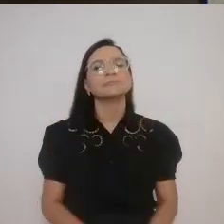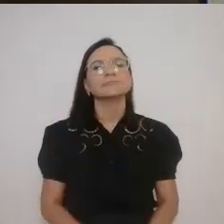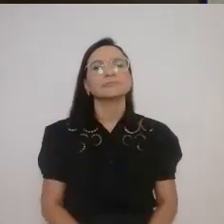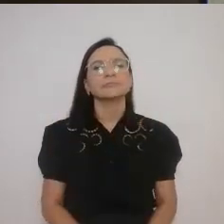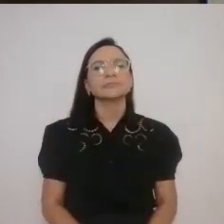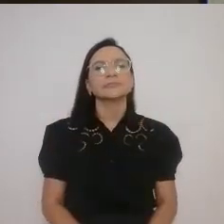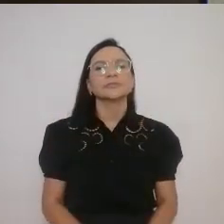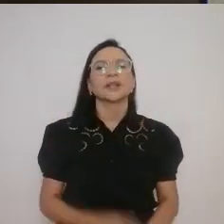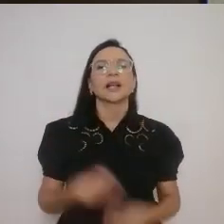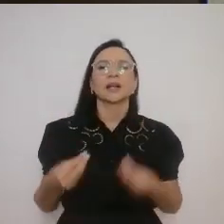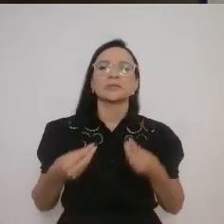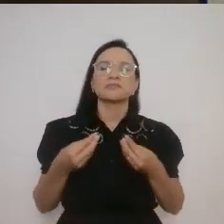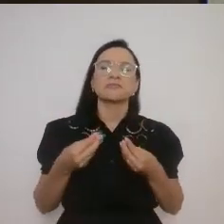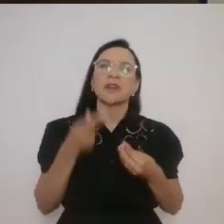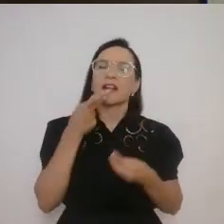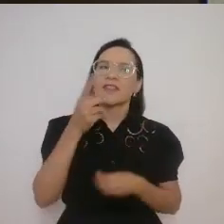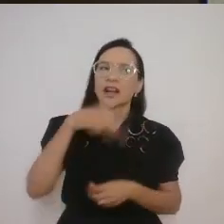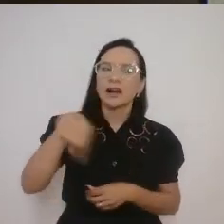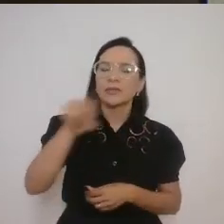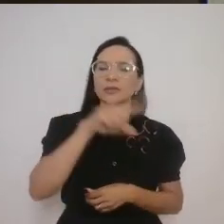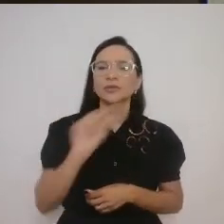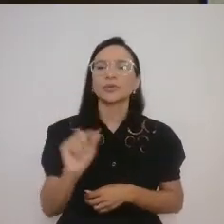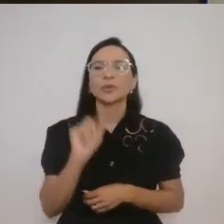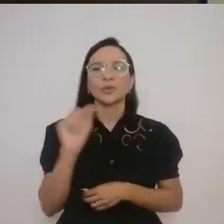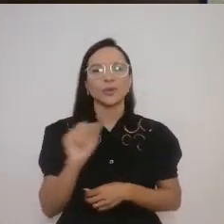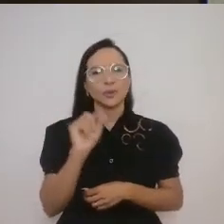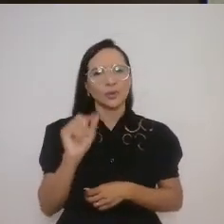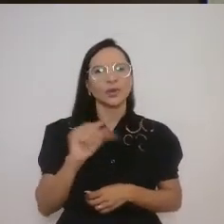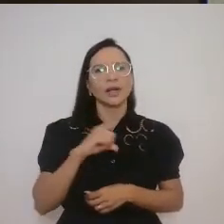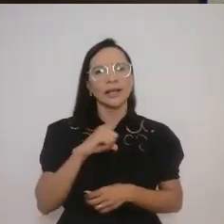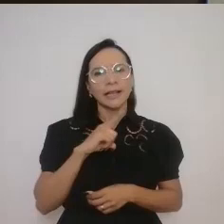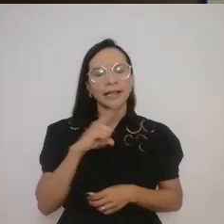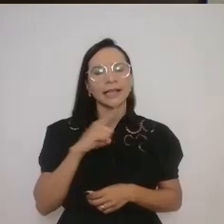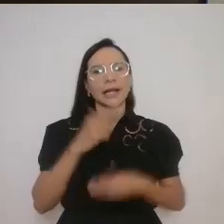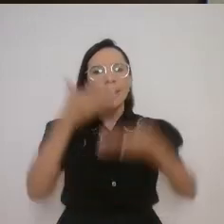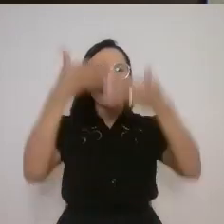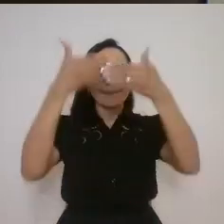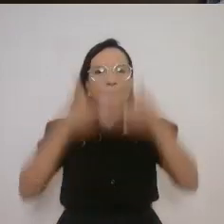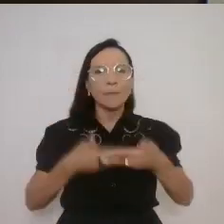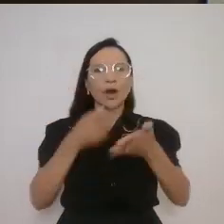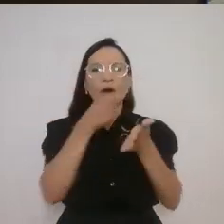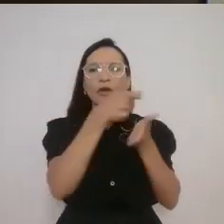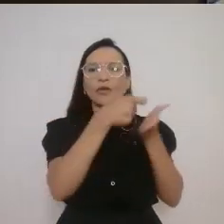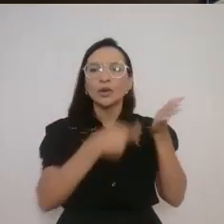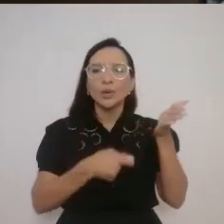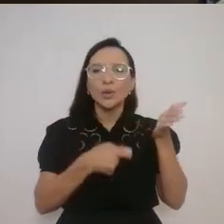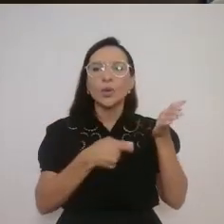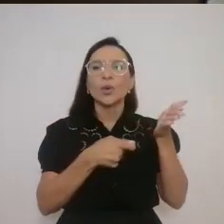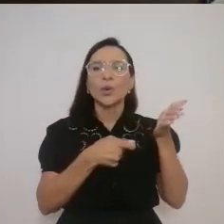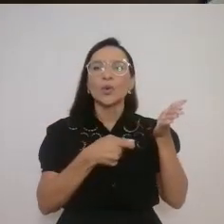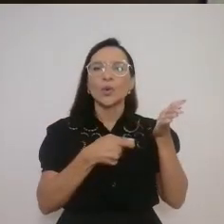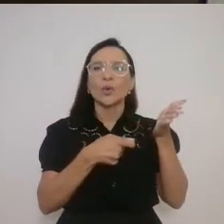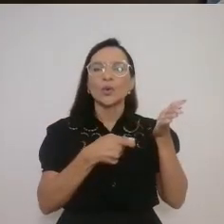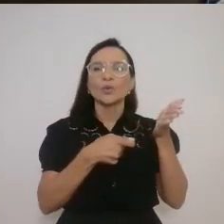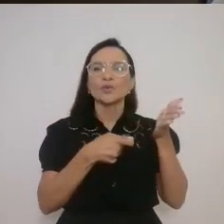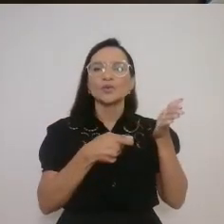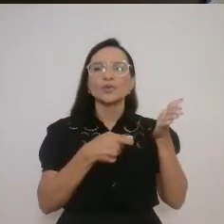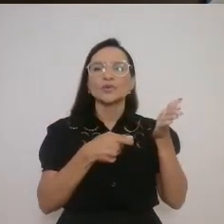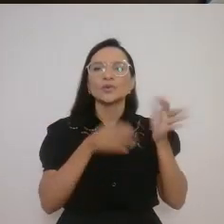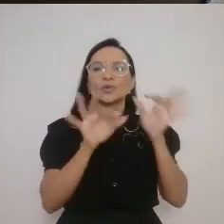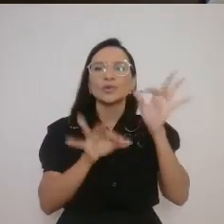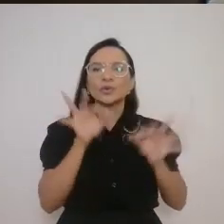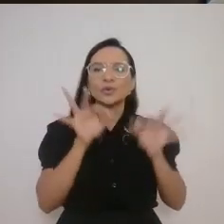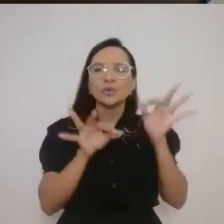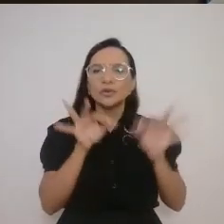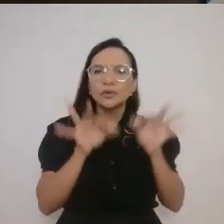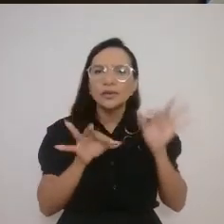trazer aos colegas a questão das provas do concurso do tribunal em que há pedido de anulação de